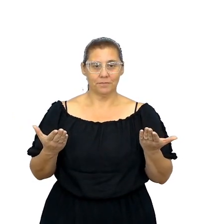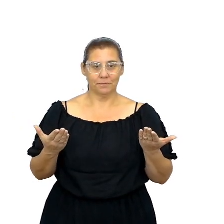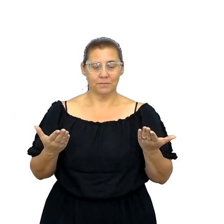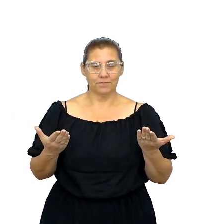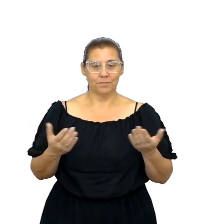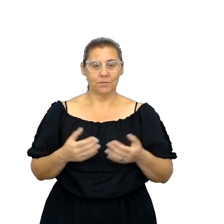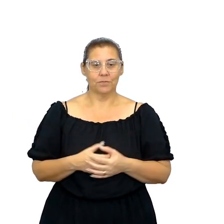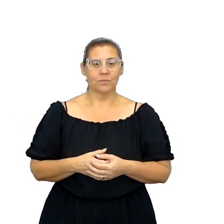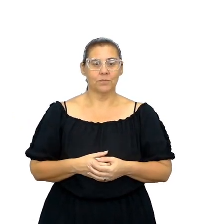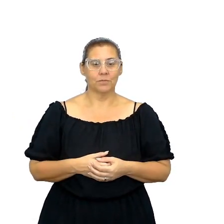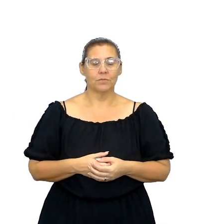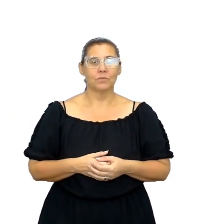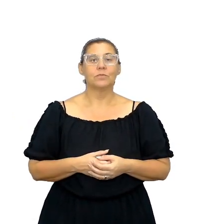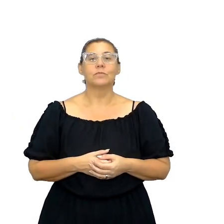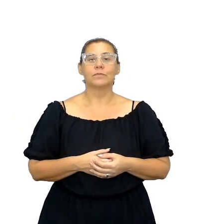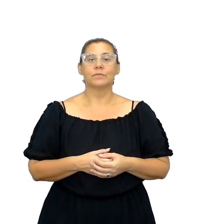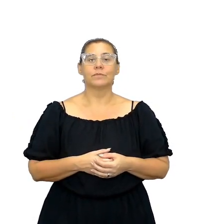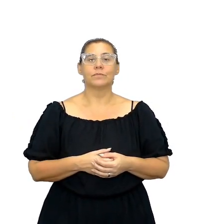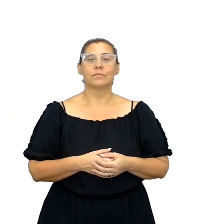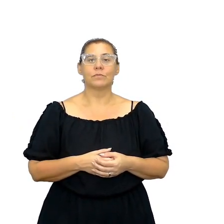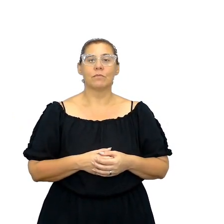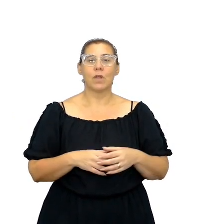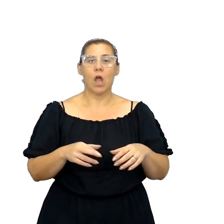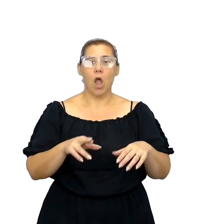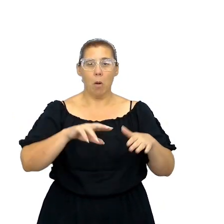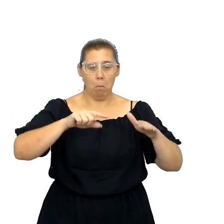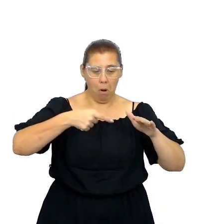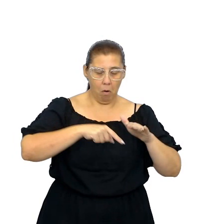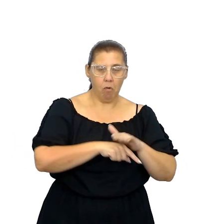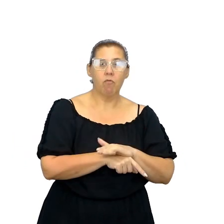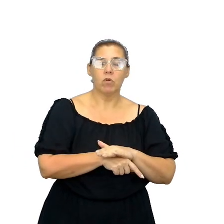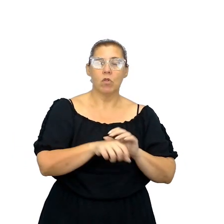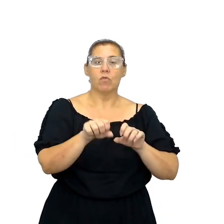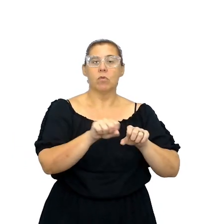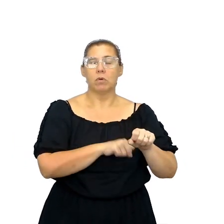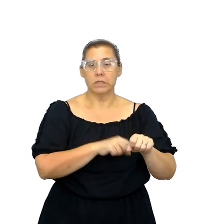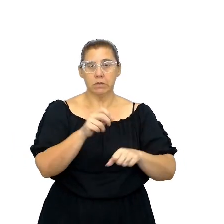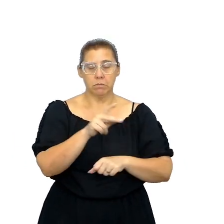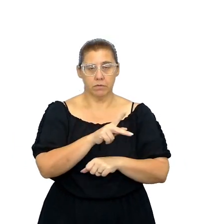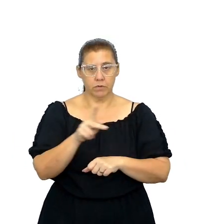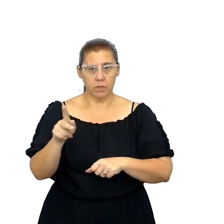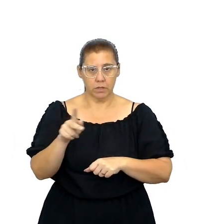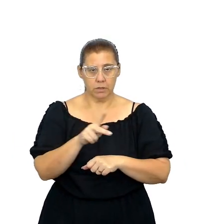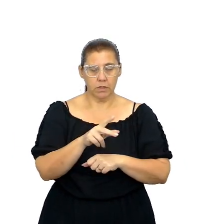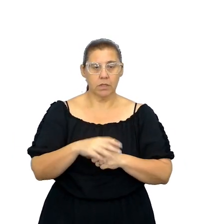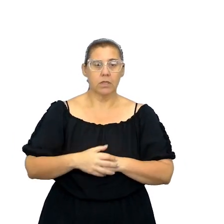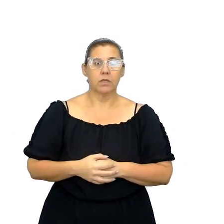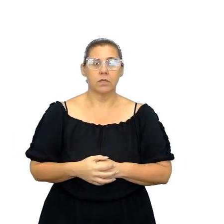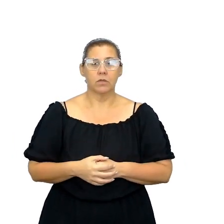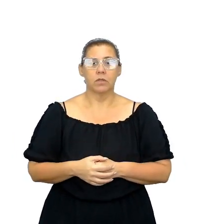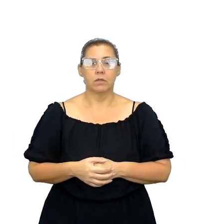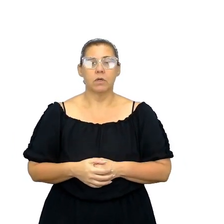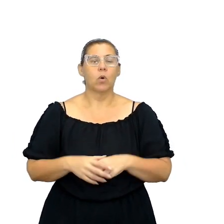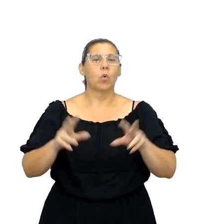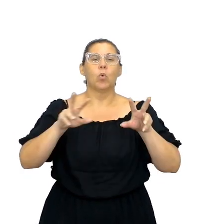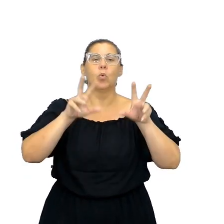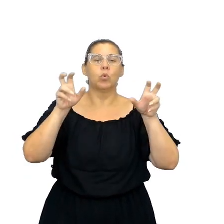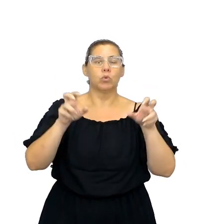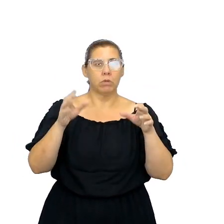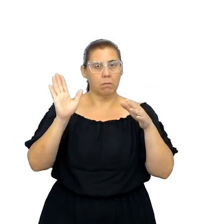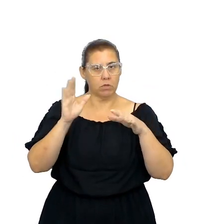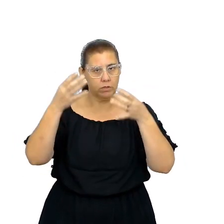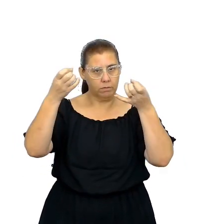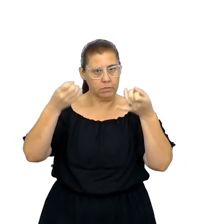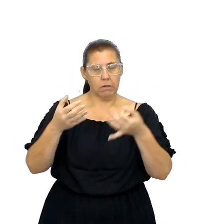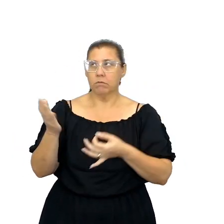nessa questão da recuperação e aprofundamento, né, formação para professores. O tema, então, como já